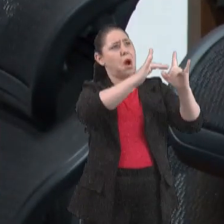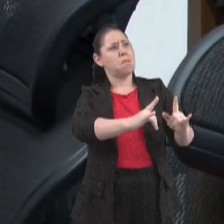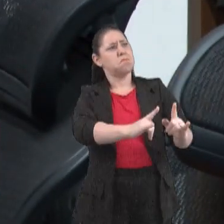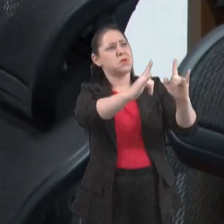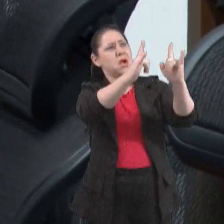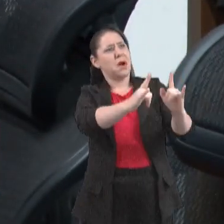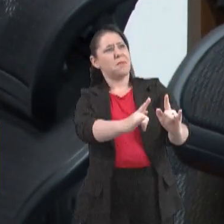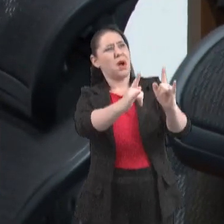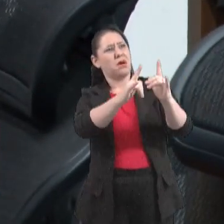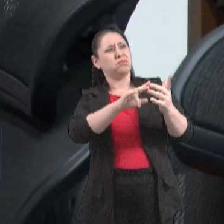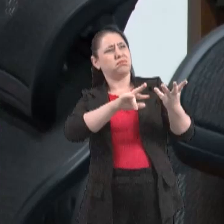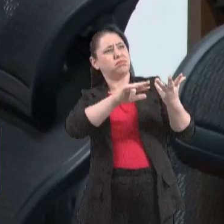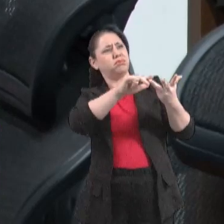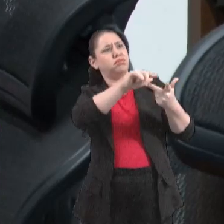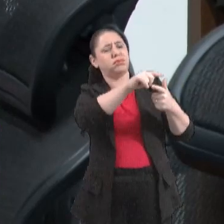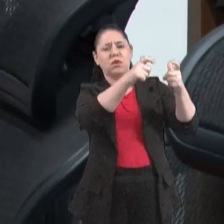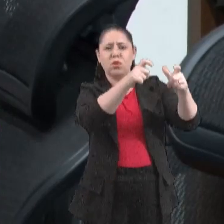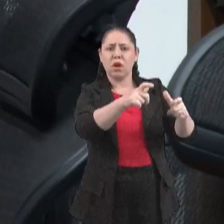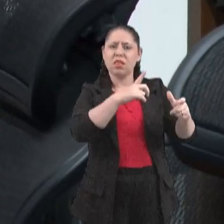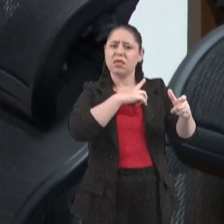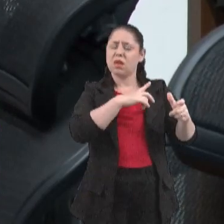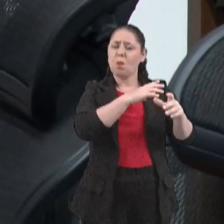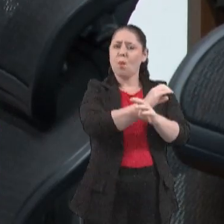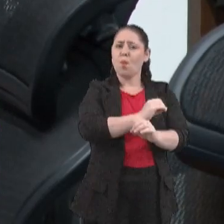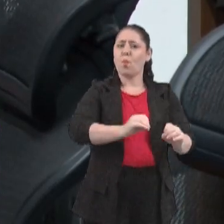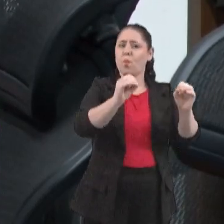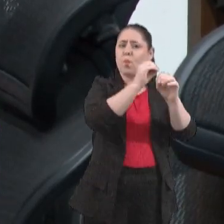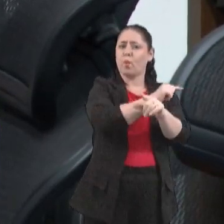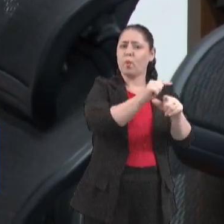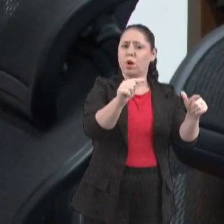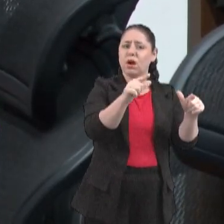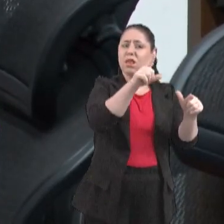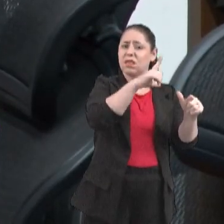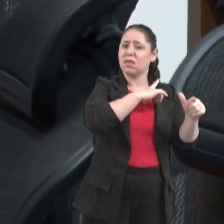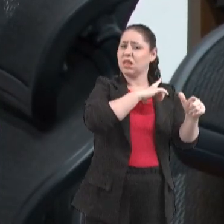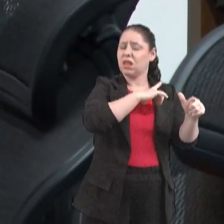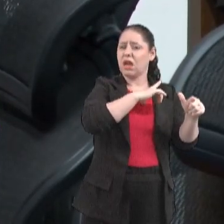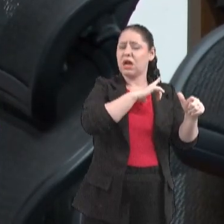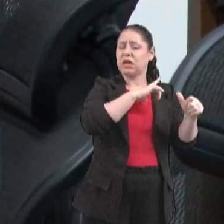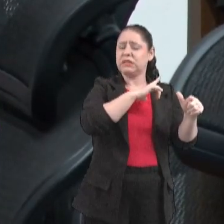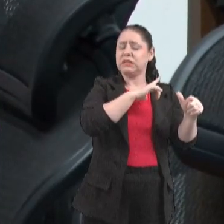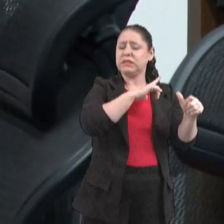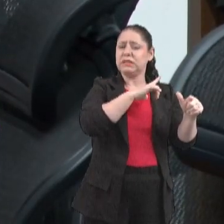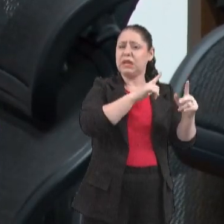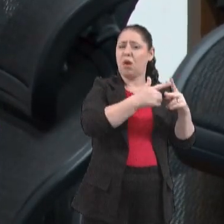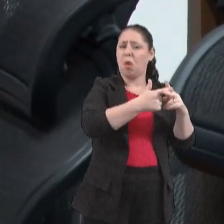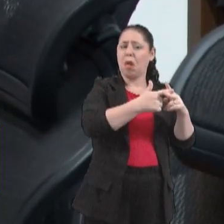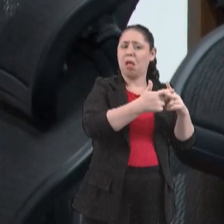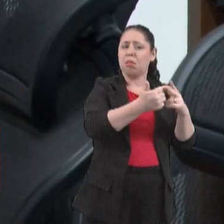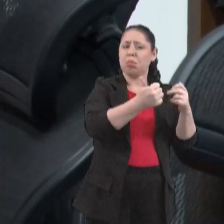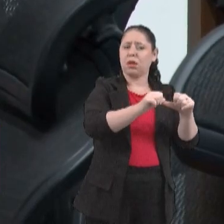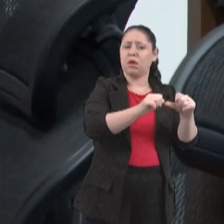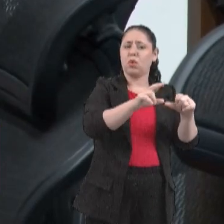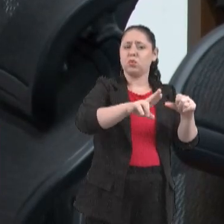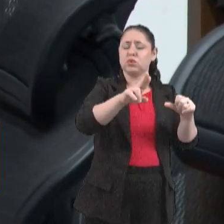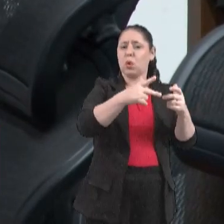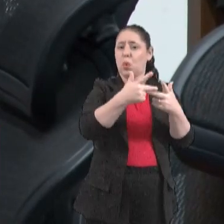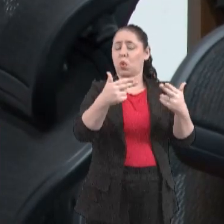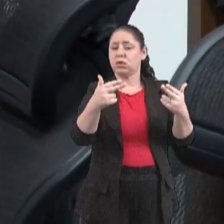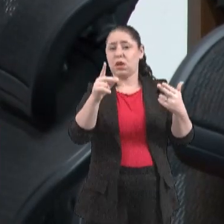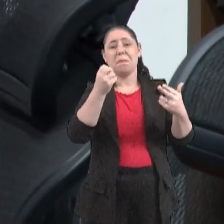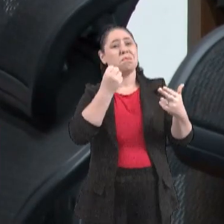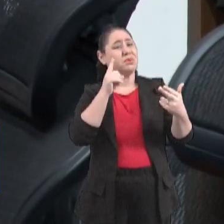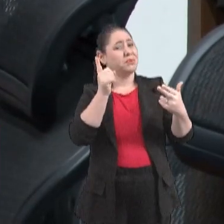várias áreas que estão vazias e que está lá sendo depredadas, que está sendo ocupada por coisas que não